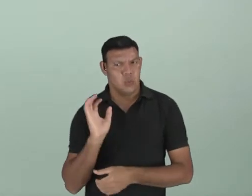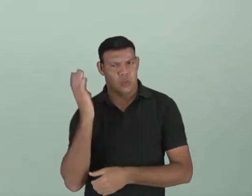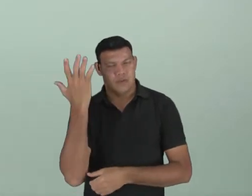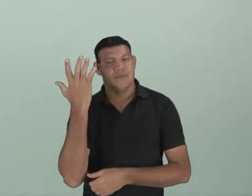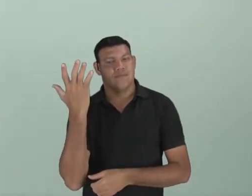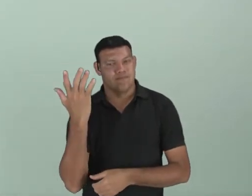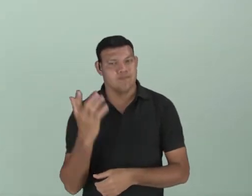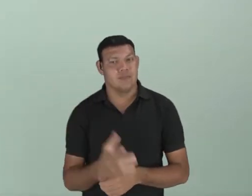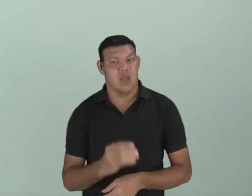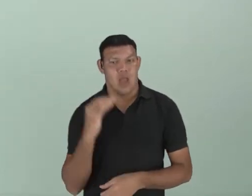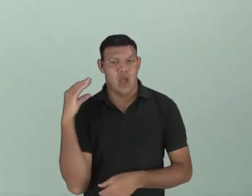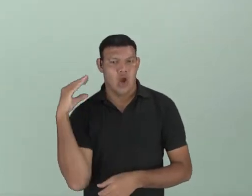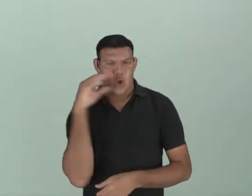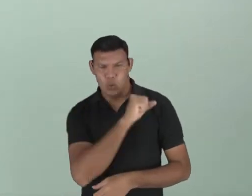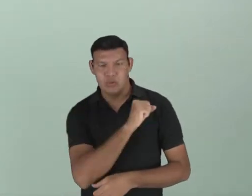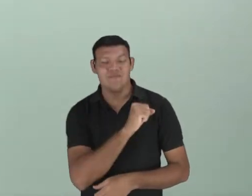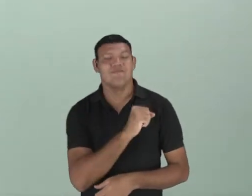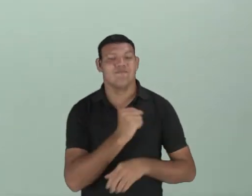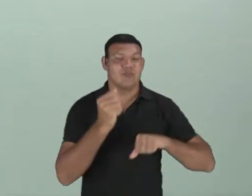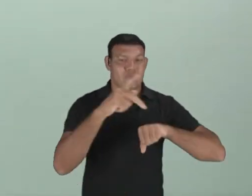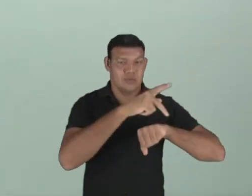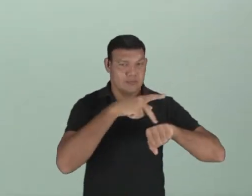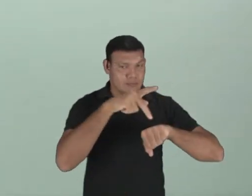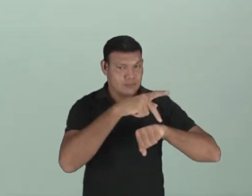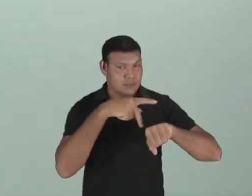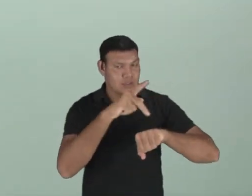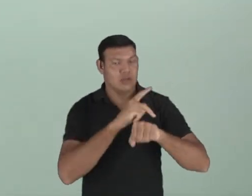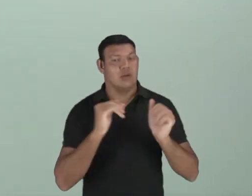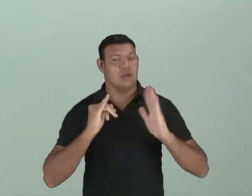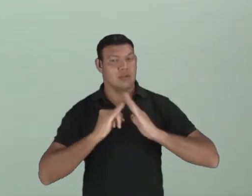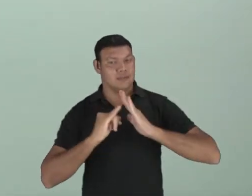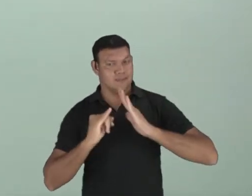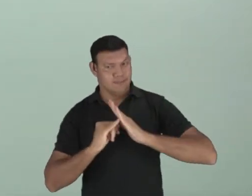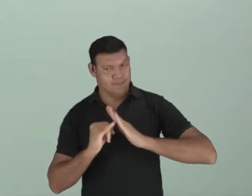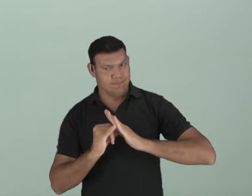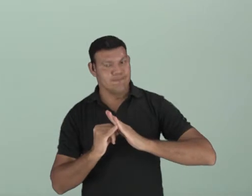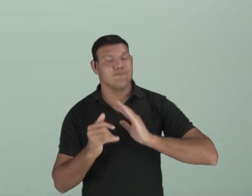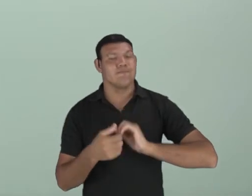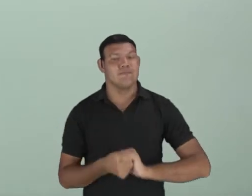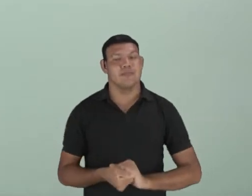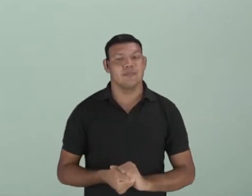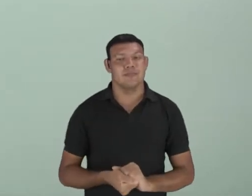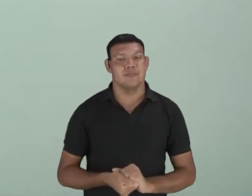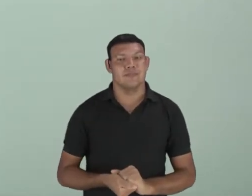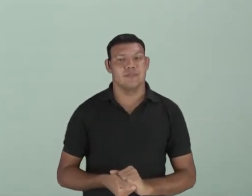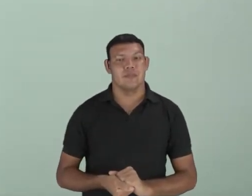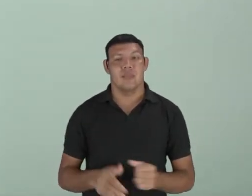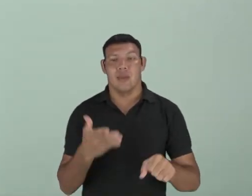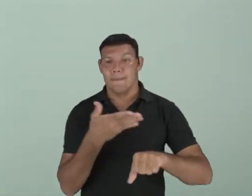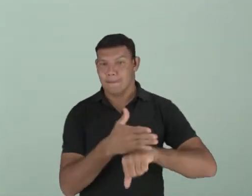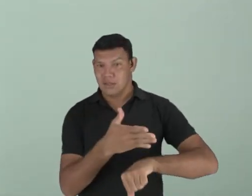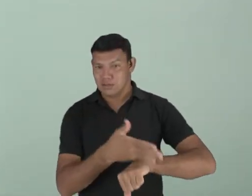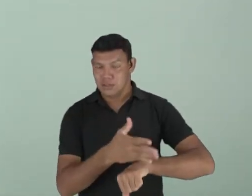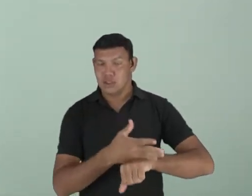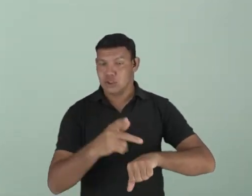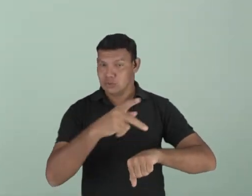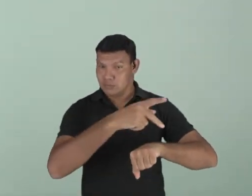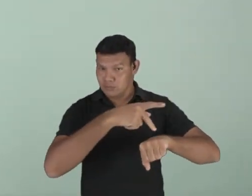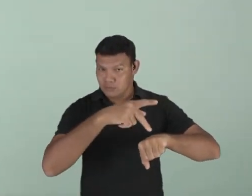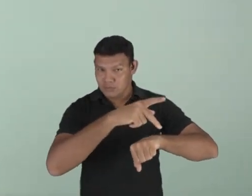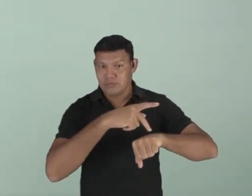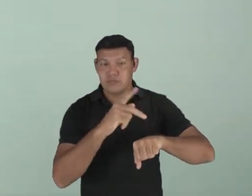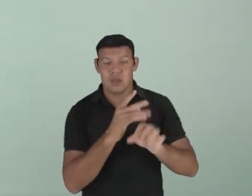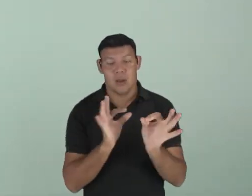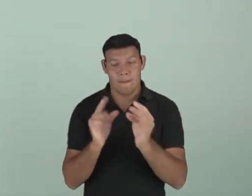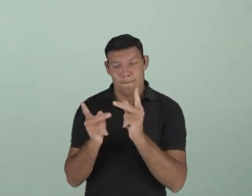aí de casos de urgências, esses países, nessas corporações, esses países membros das corporações, eles vão ter